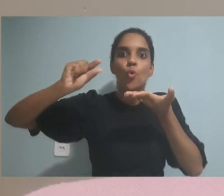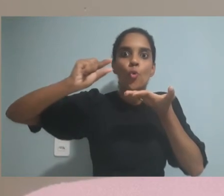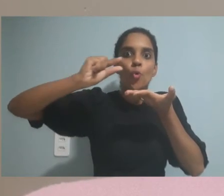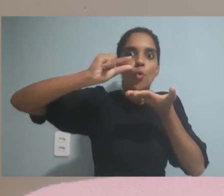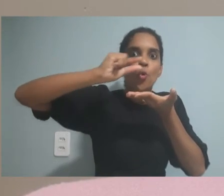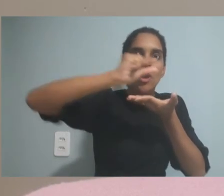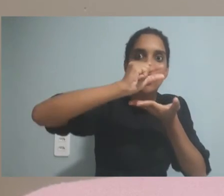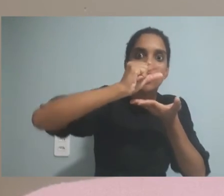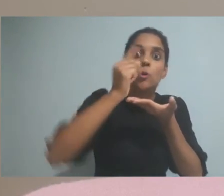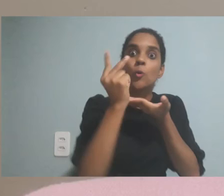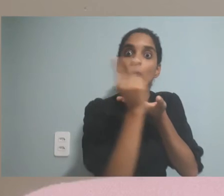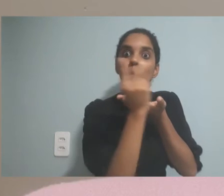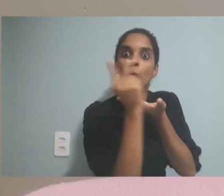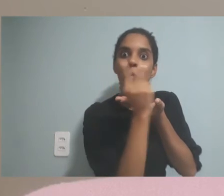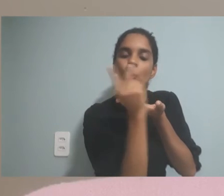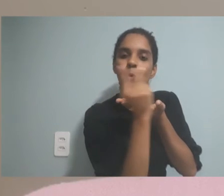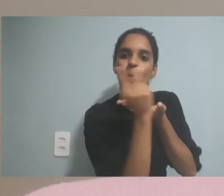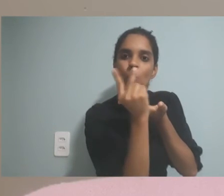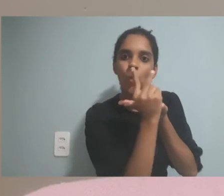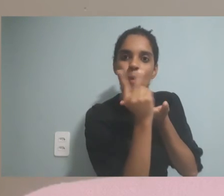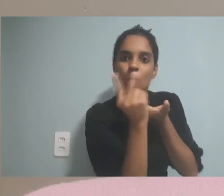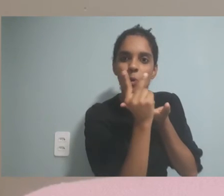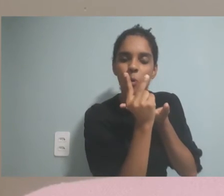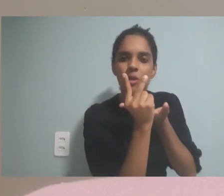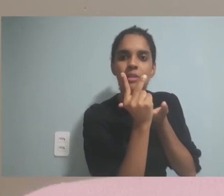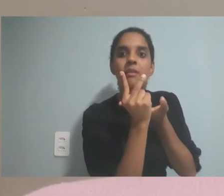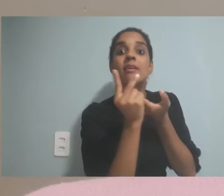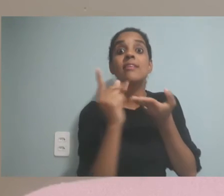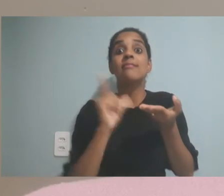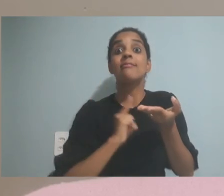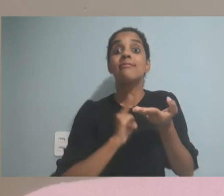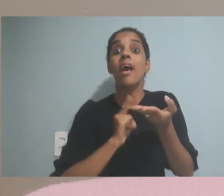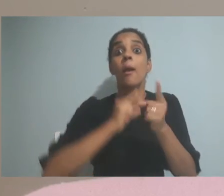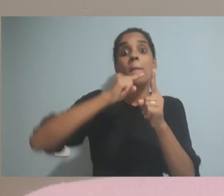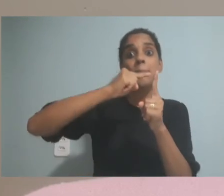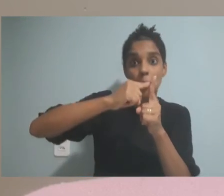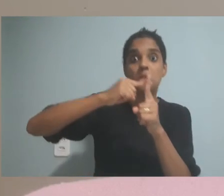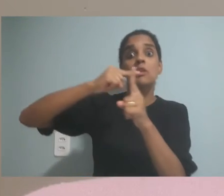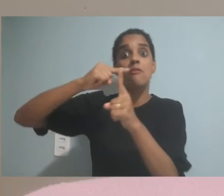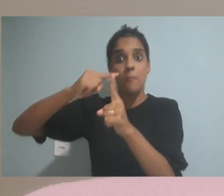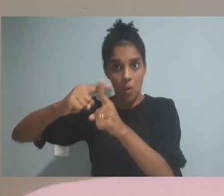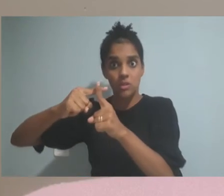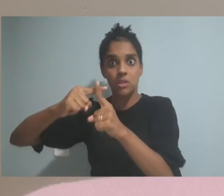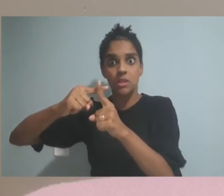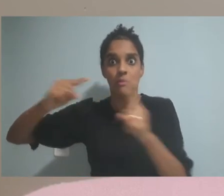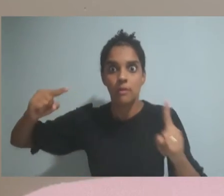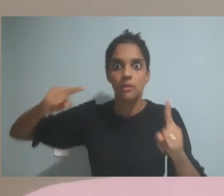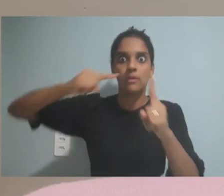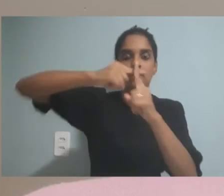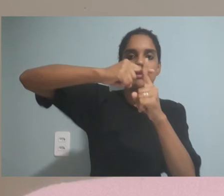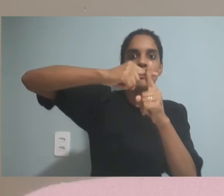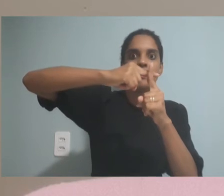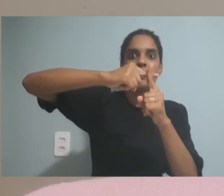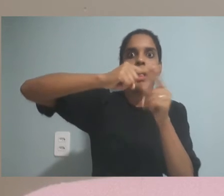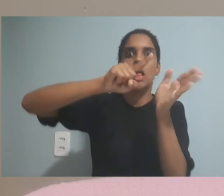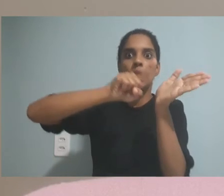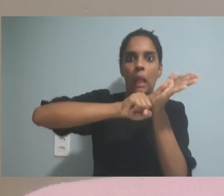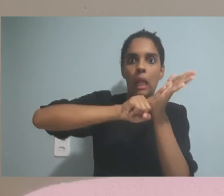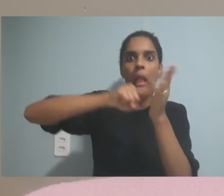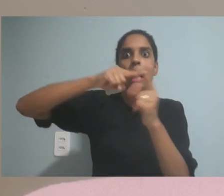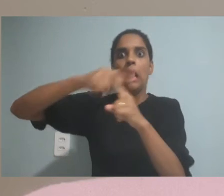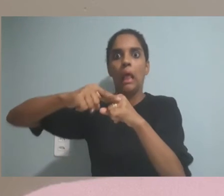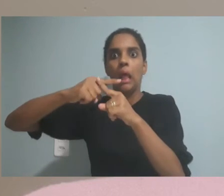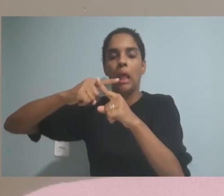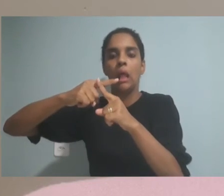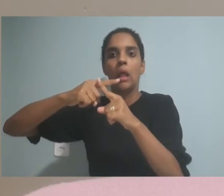o canudo e a bolinha, pois, como sabemos, partículas com cargas de mesmo sinal se repelem e